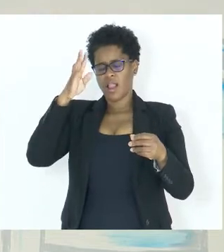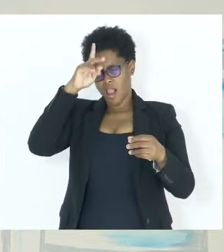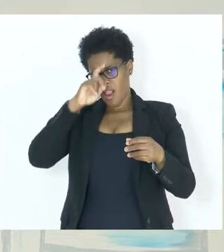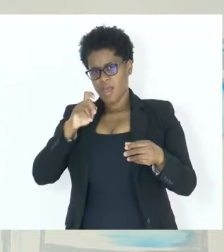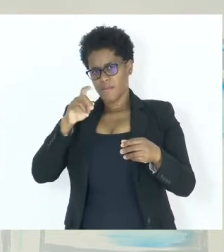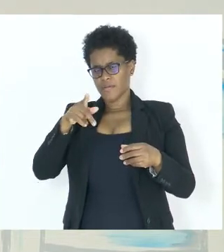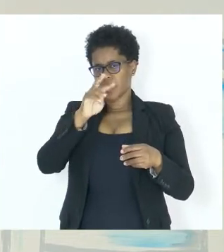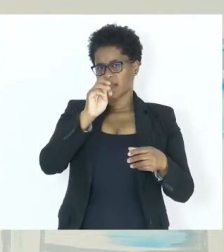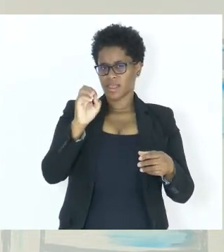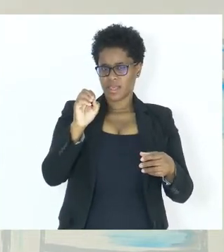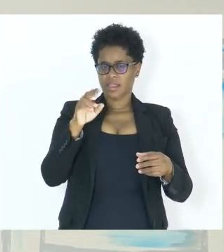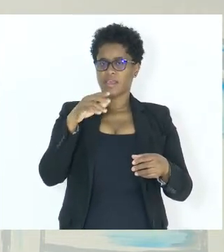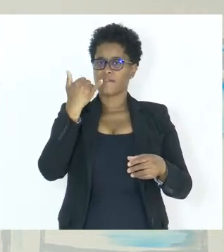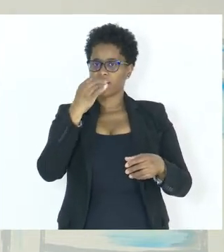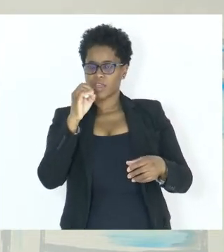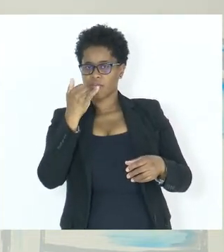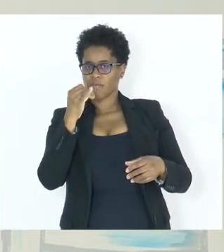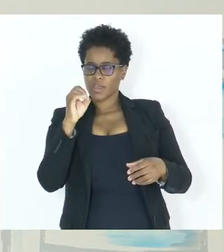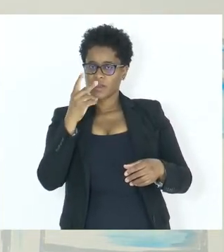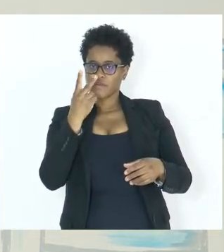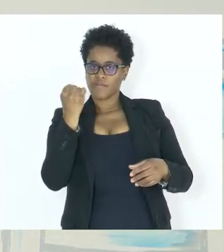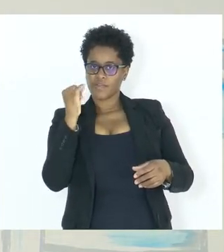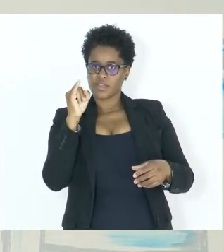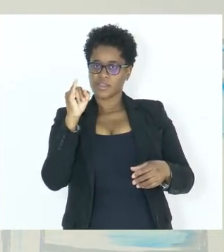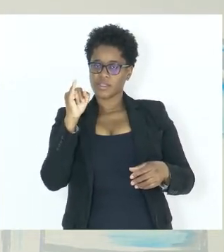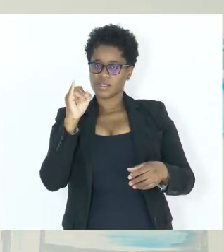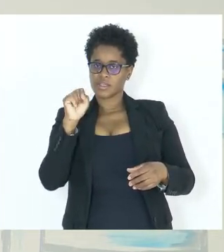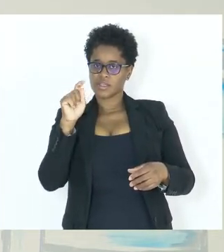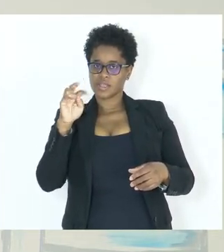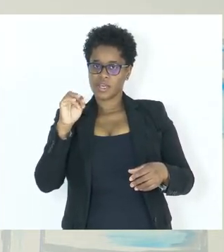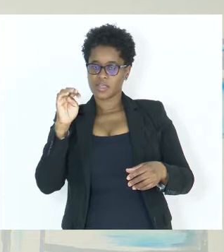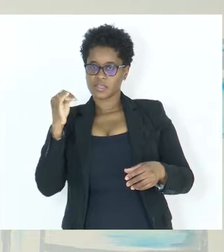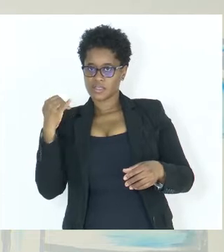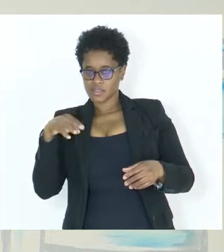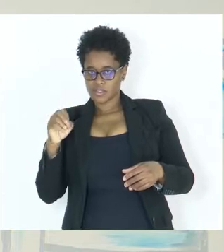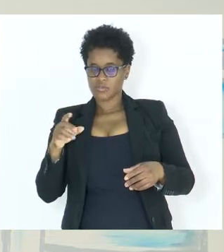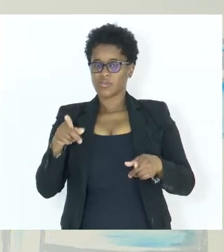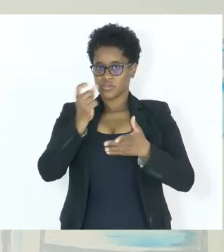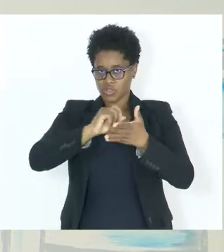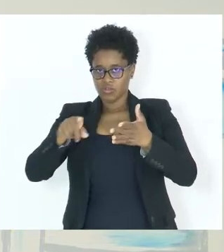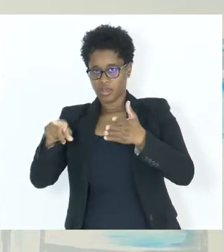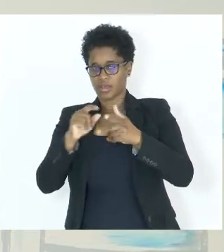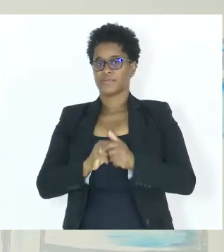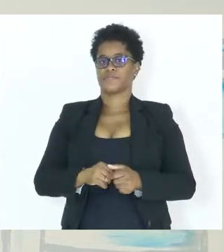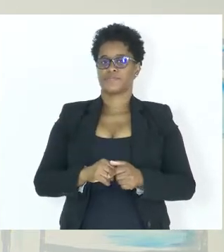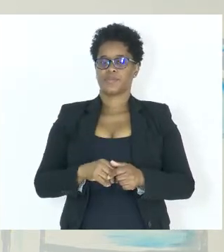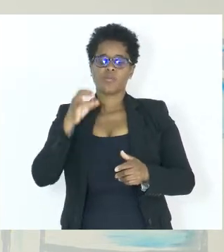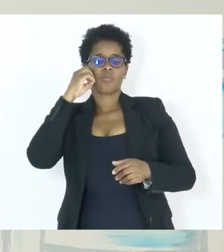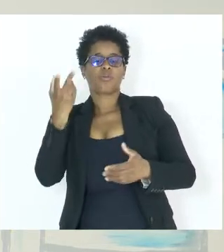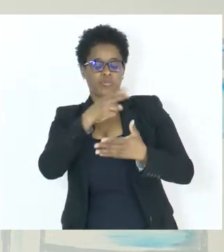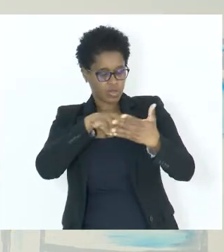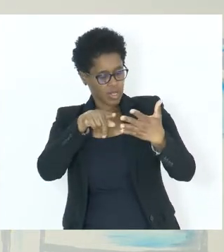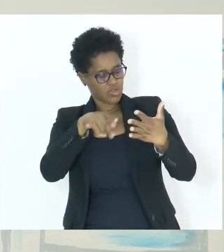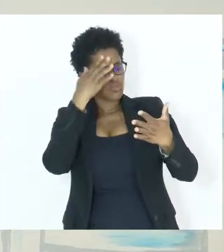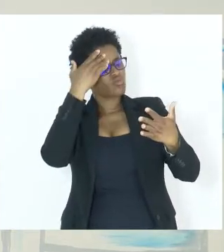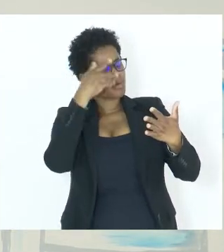30, 20º, 20, 20º. Então, vamos escrever, completando aqui esta coluna. Como é que se lê este